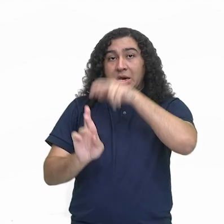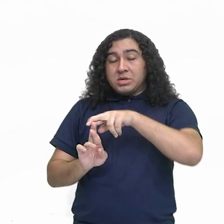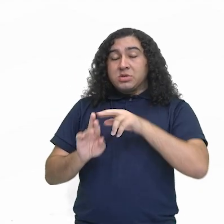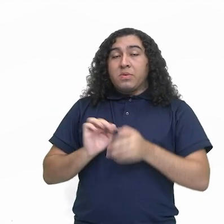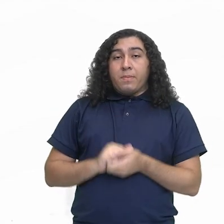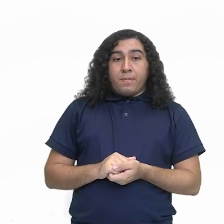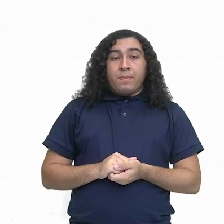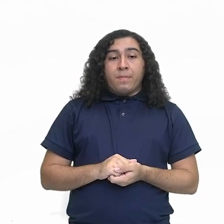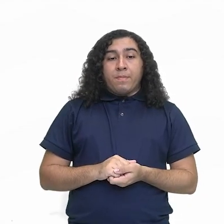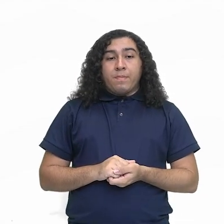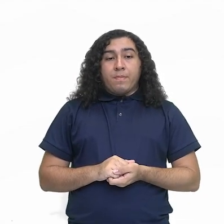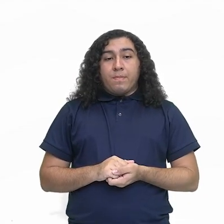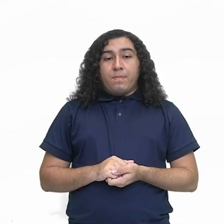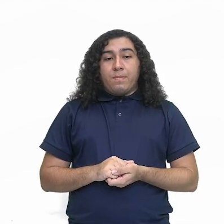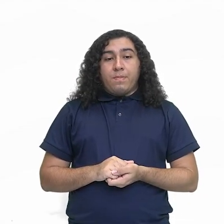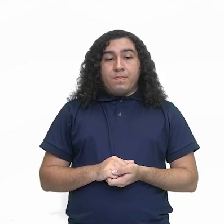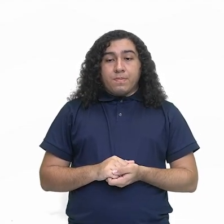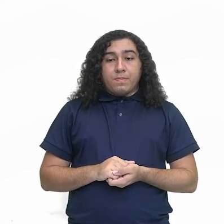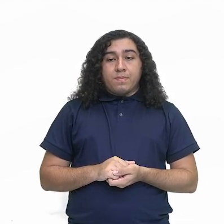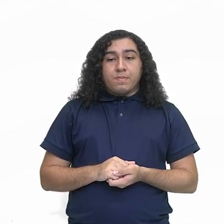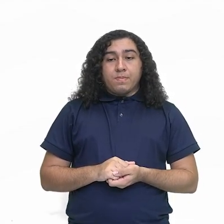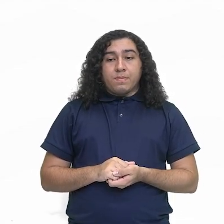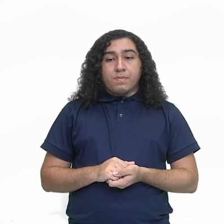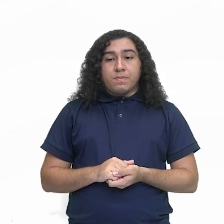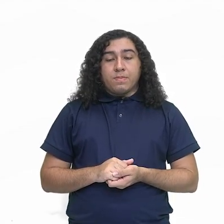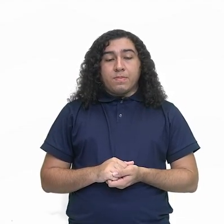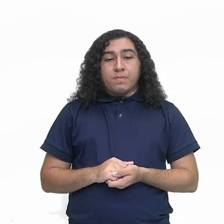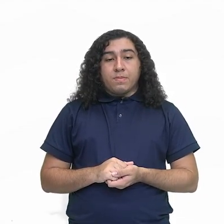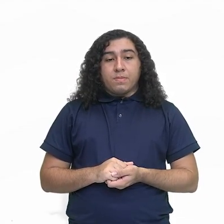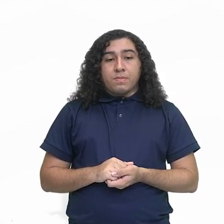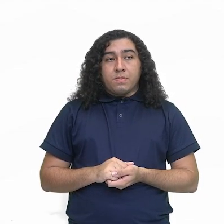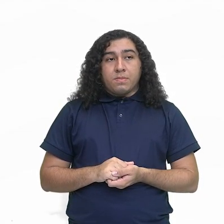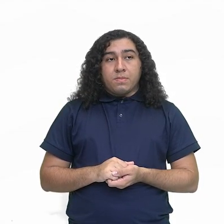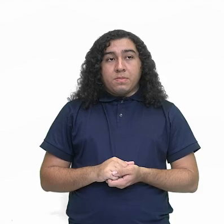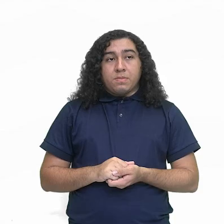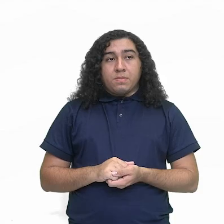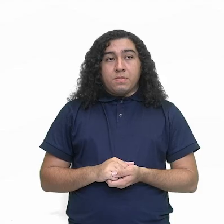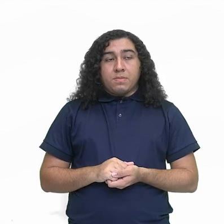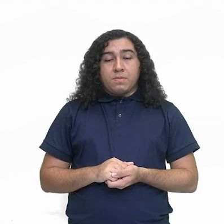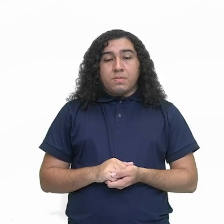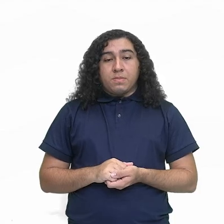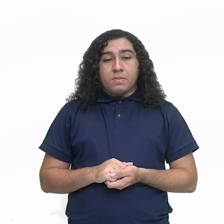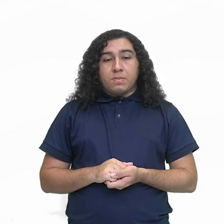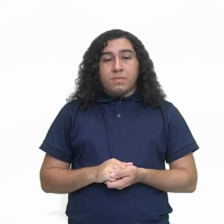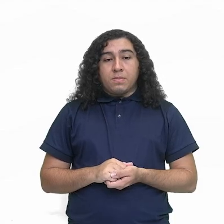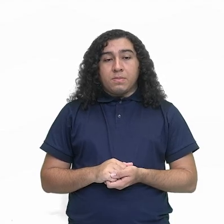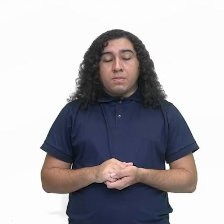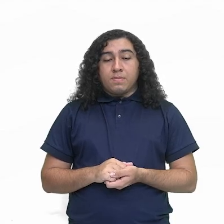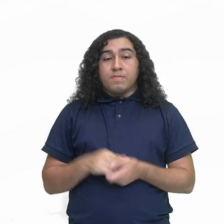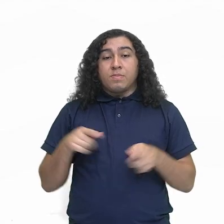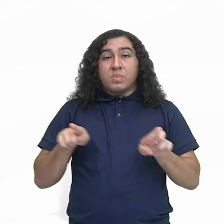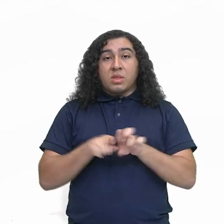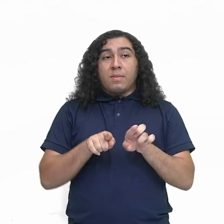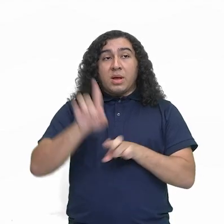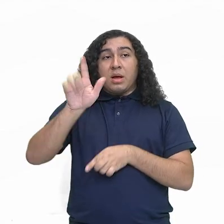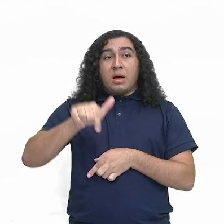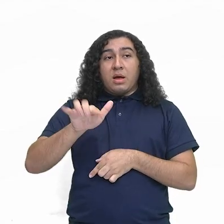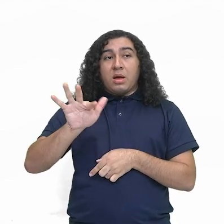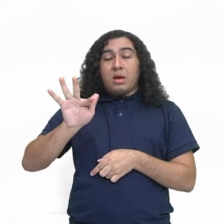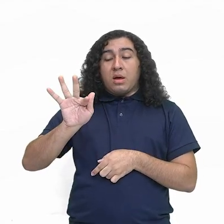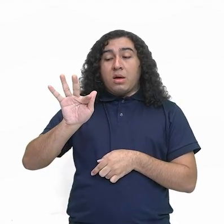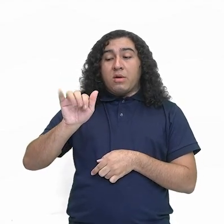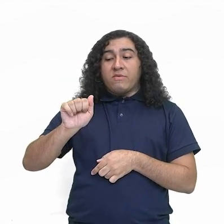vai verificar. Então, uma verificabilidade. E ele é falível,